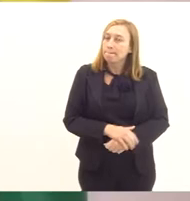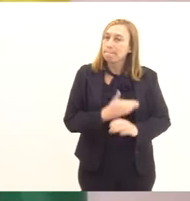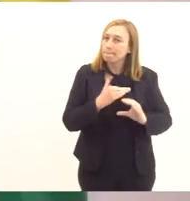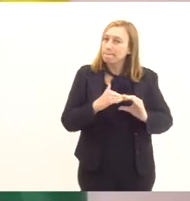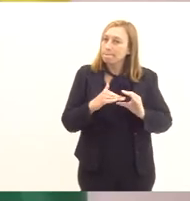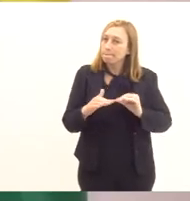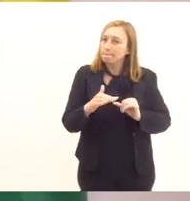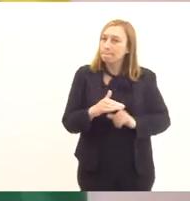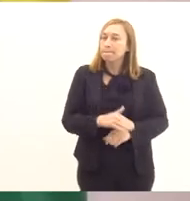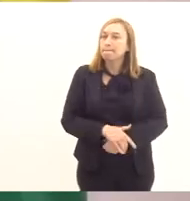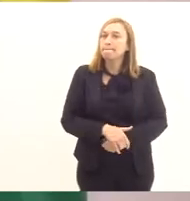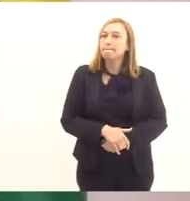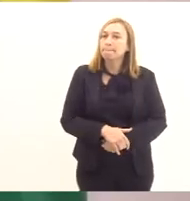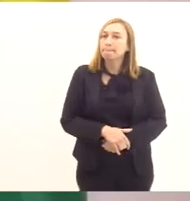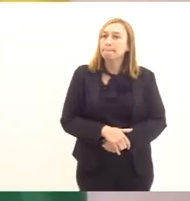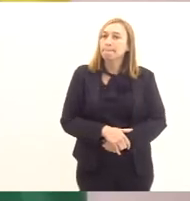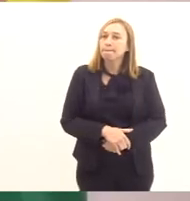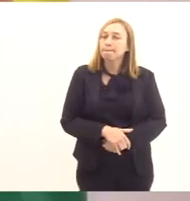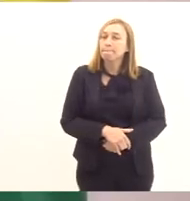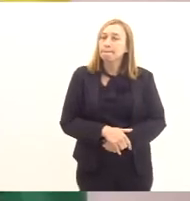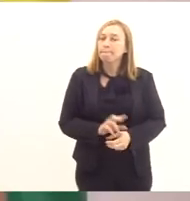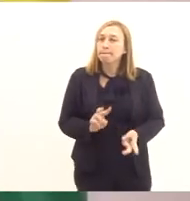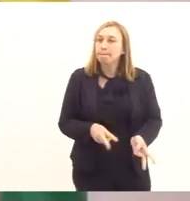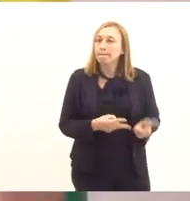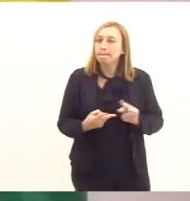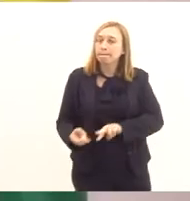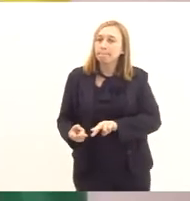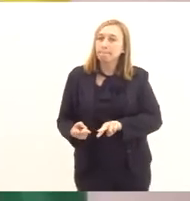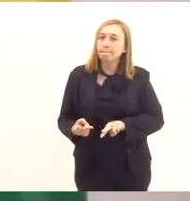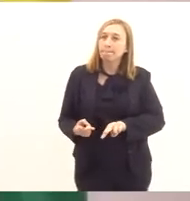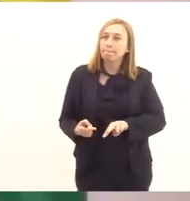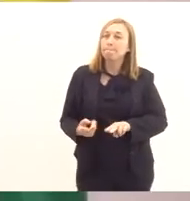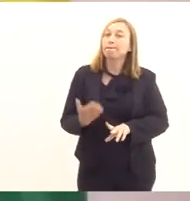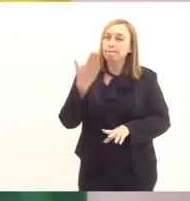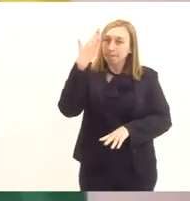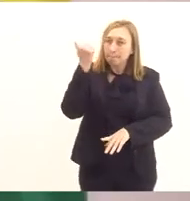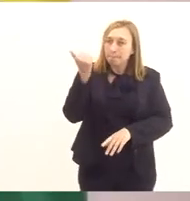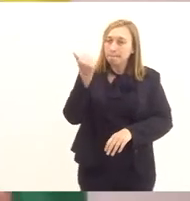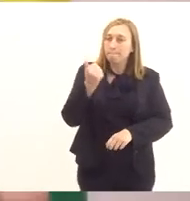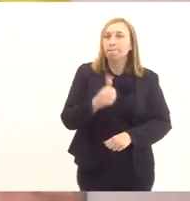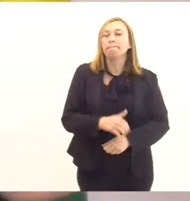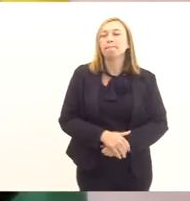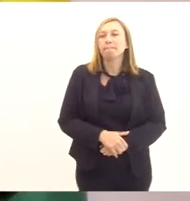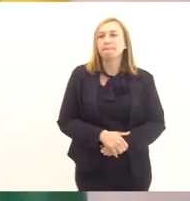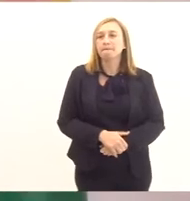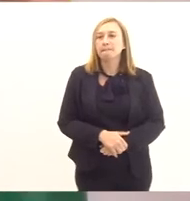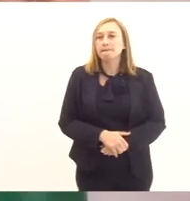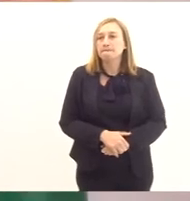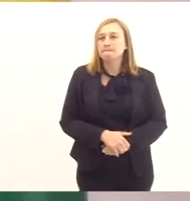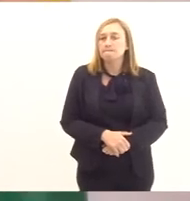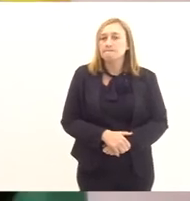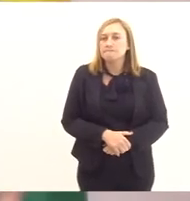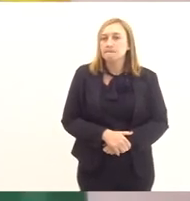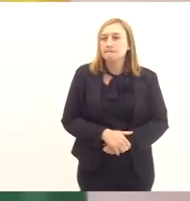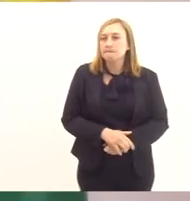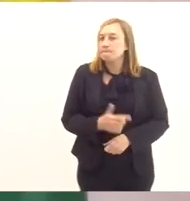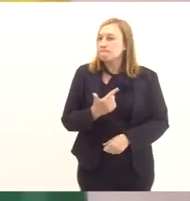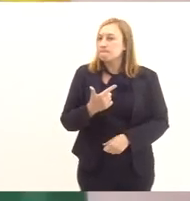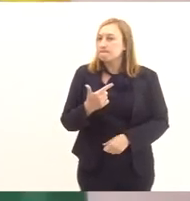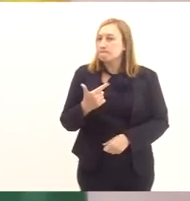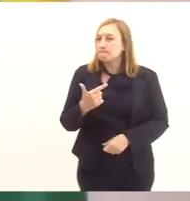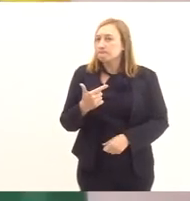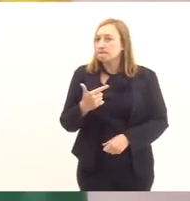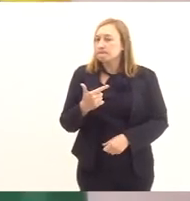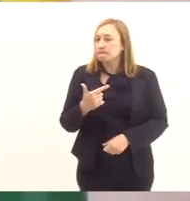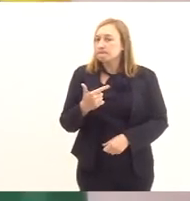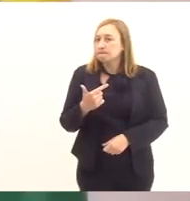encaminhamento para uma condução coercitiva sabendo que nós não teremos sucesso